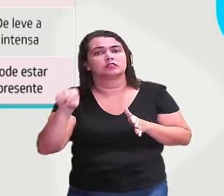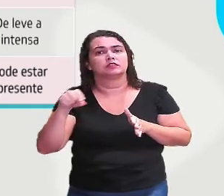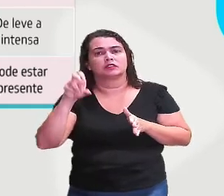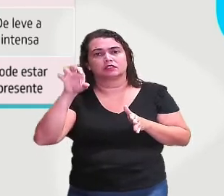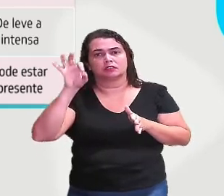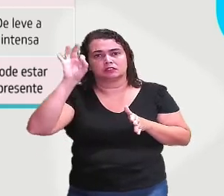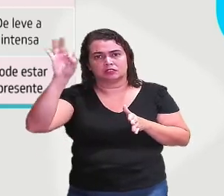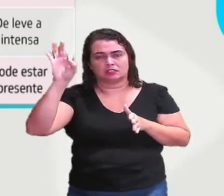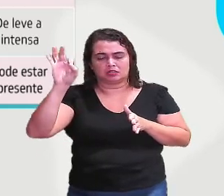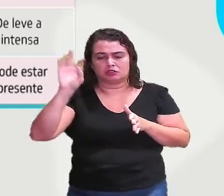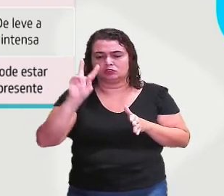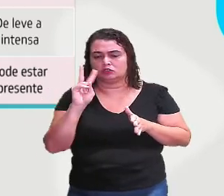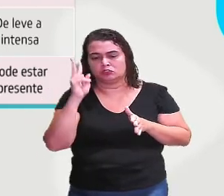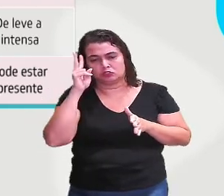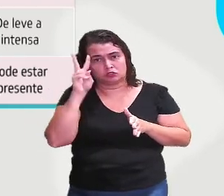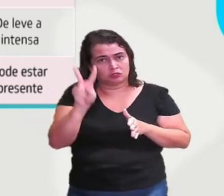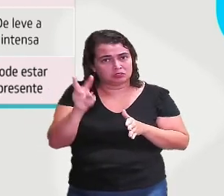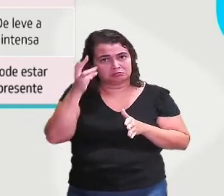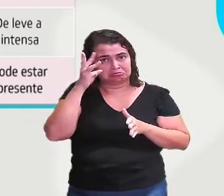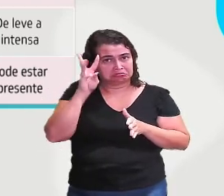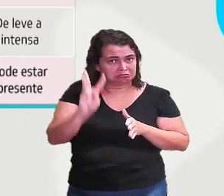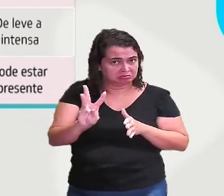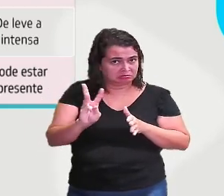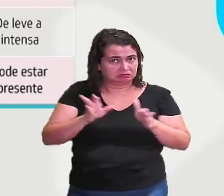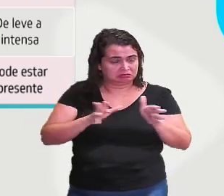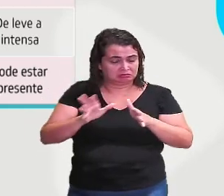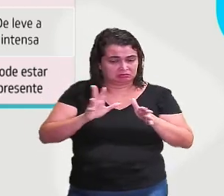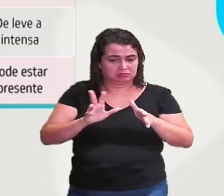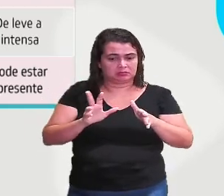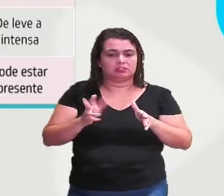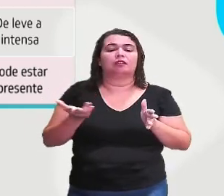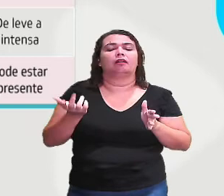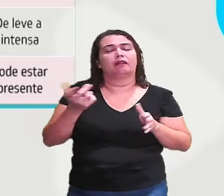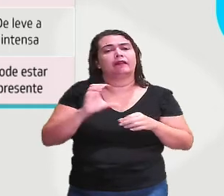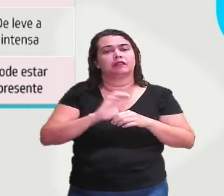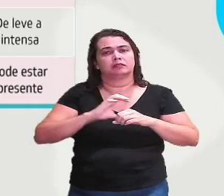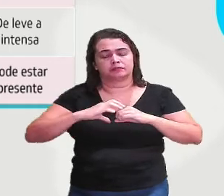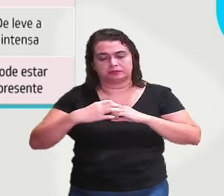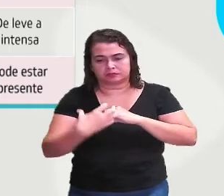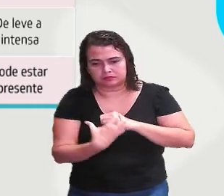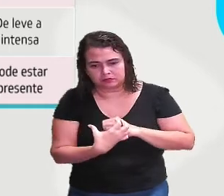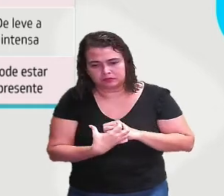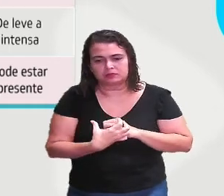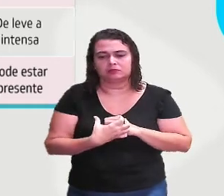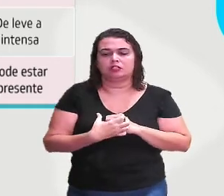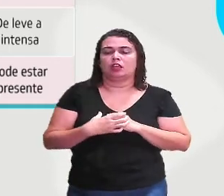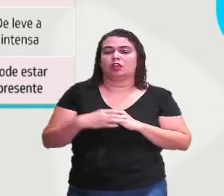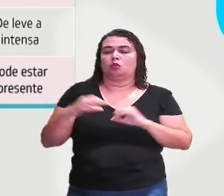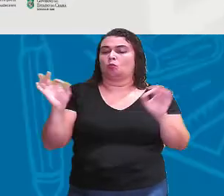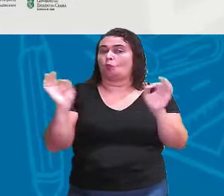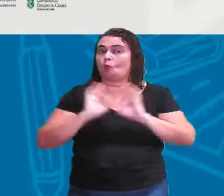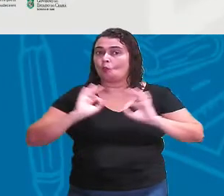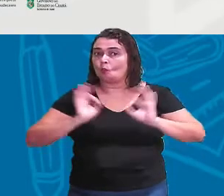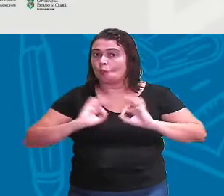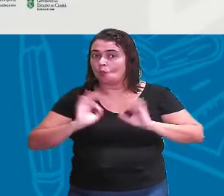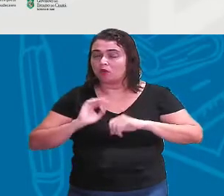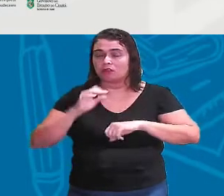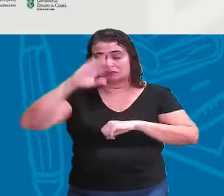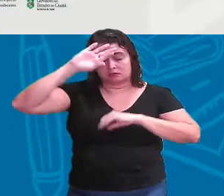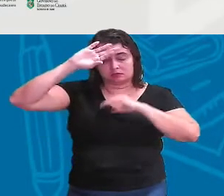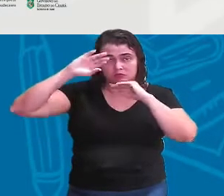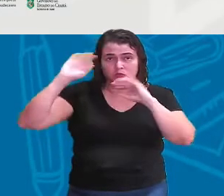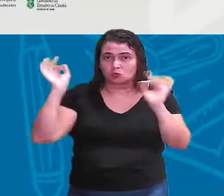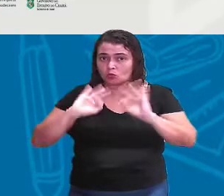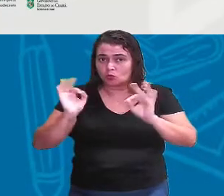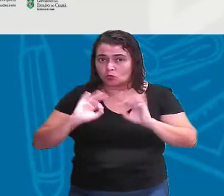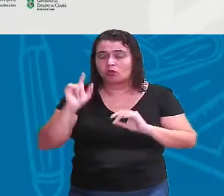zika, abaixo ou ausência de febre. Entender isso faz toda a diferença para a gente metabolizar, cristalizar.